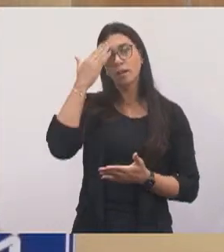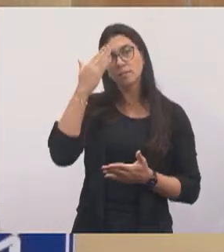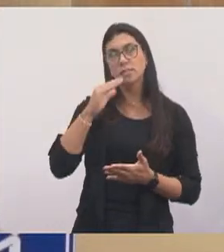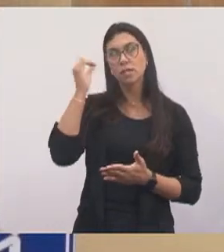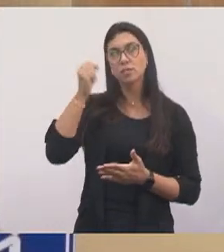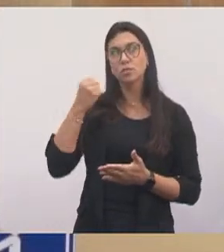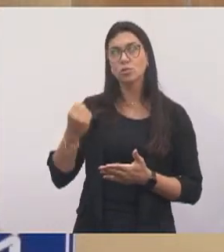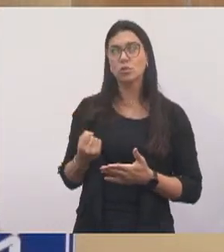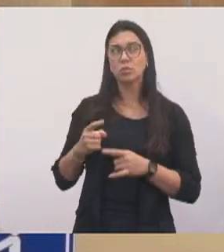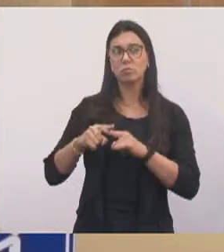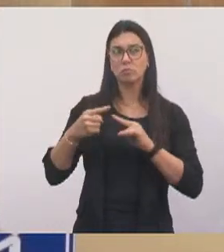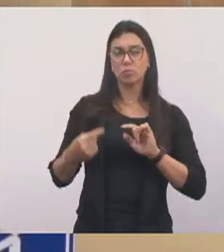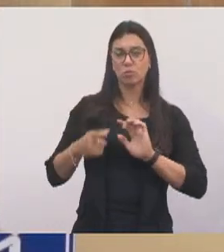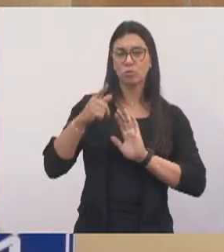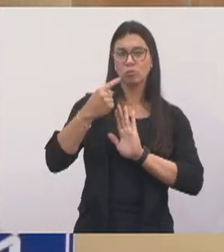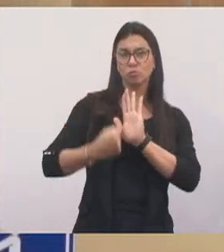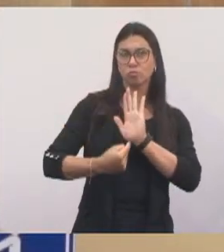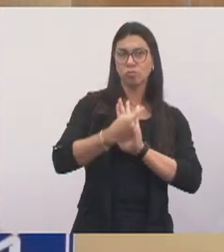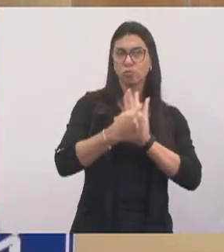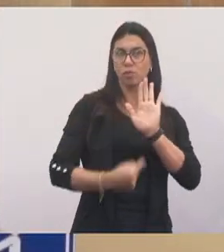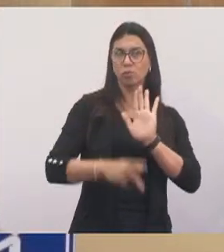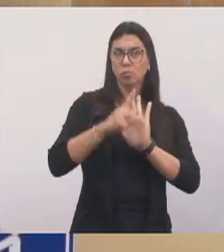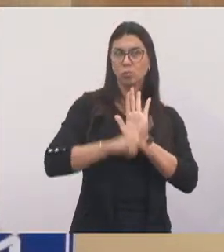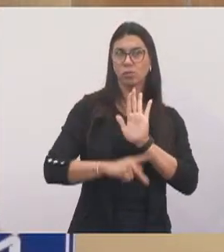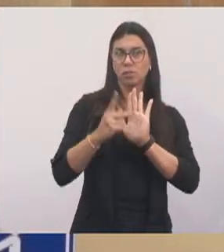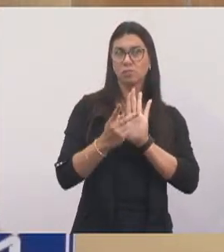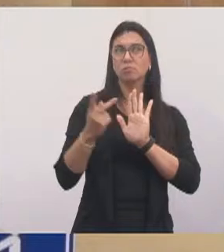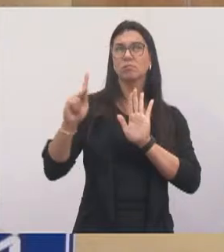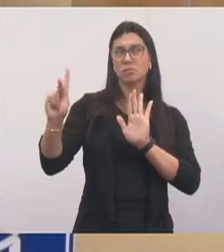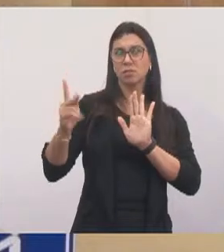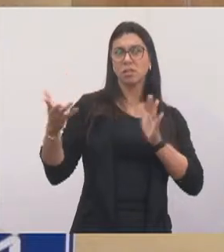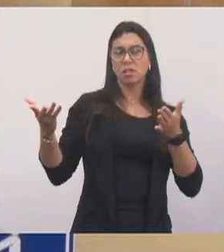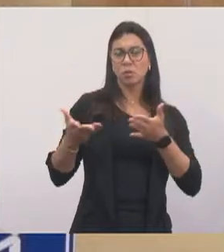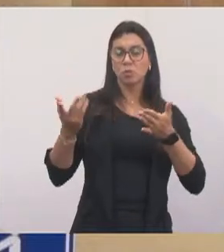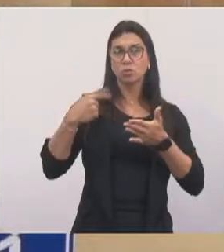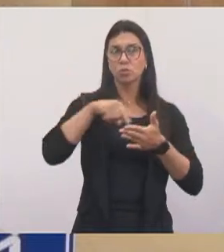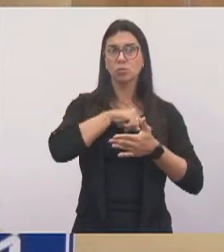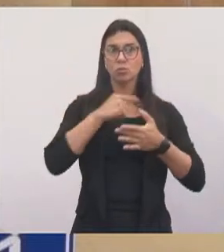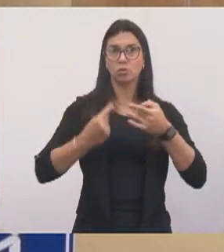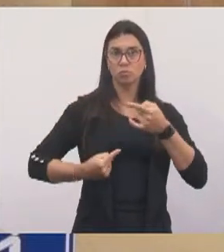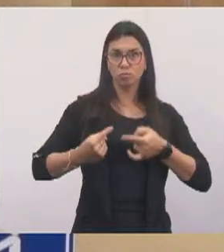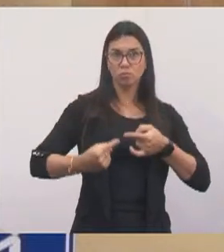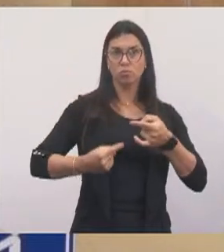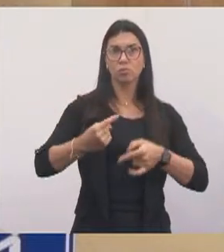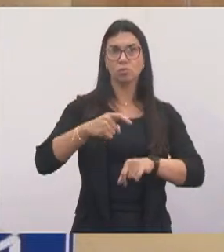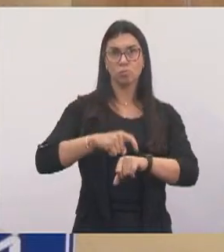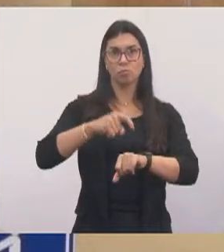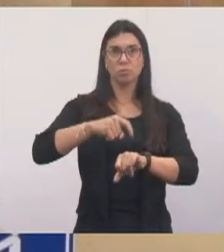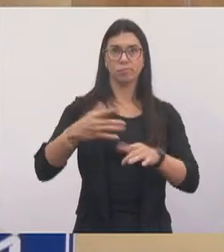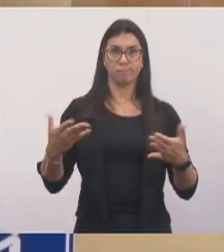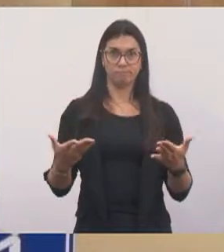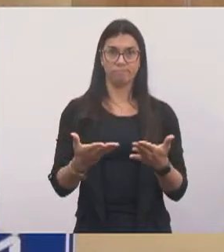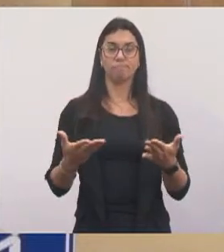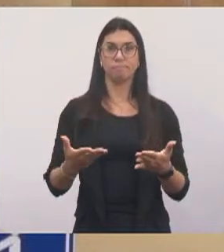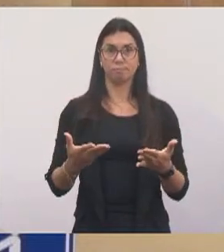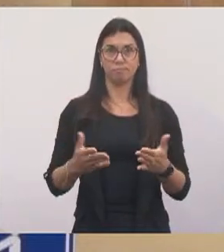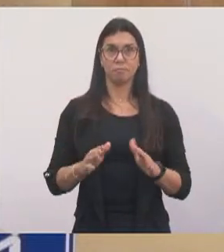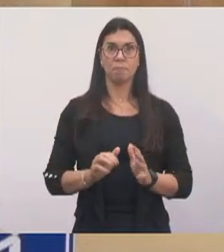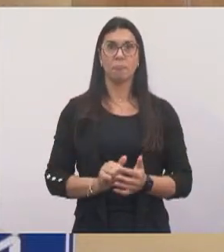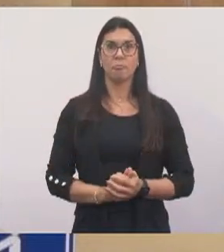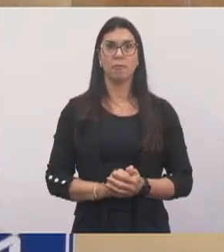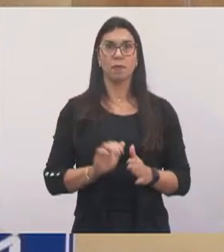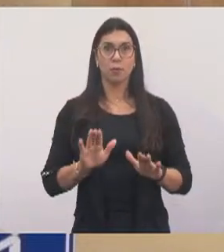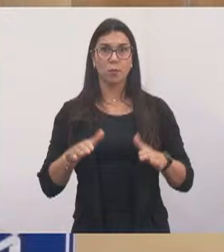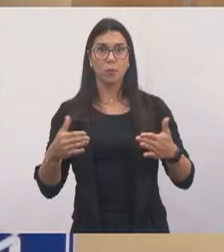um veto por parte do prefeito, e é isso que nós estamos discutindo nesse exato momento. Quando